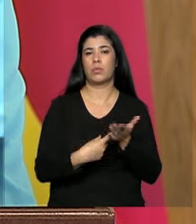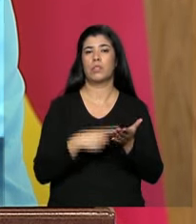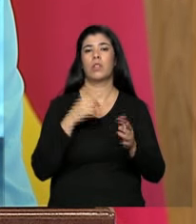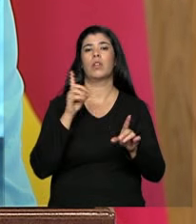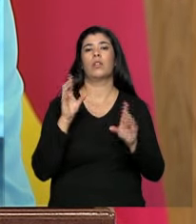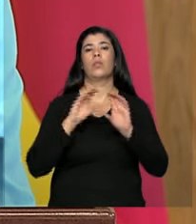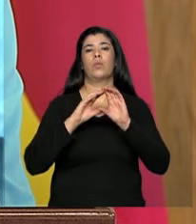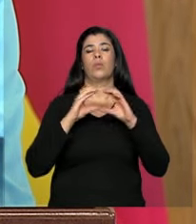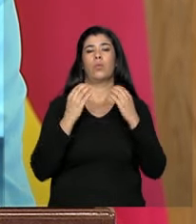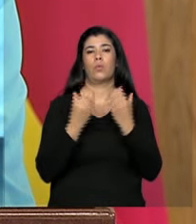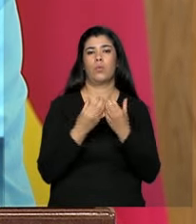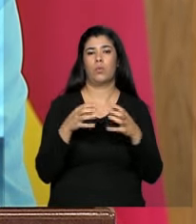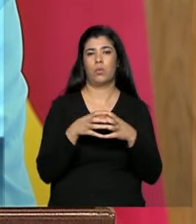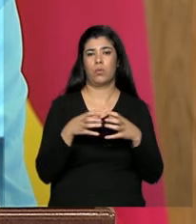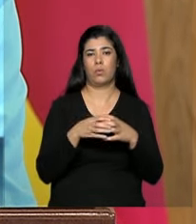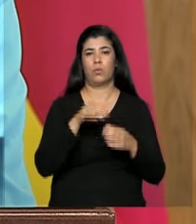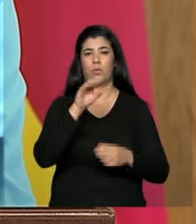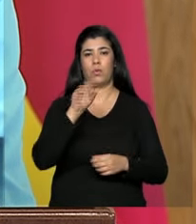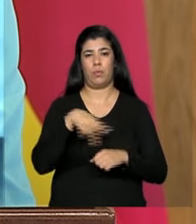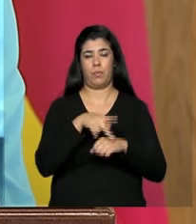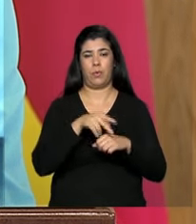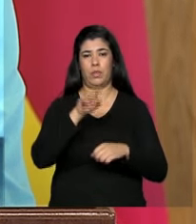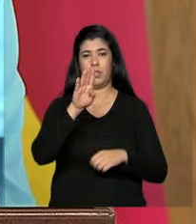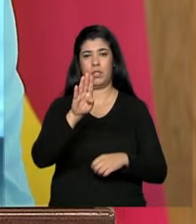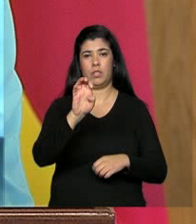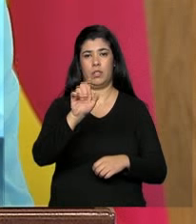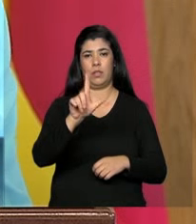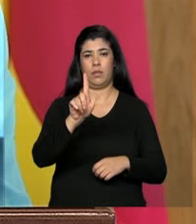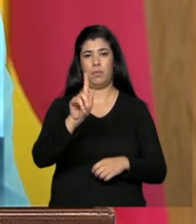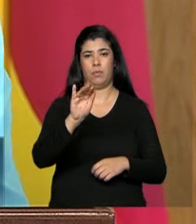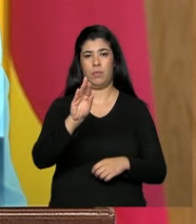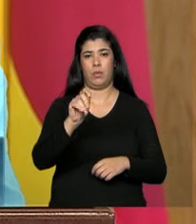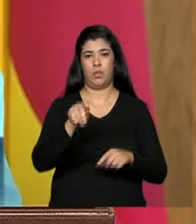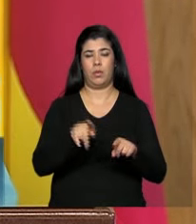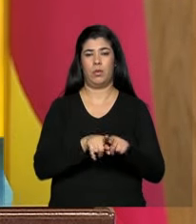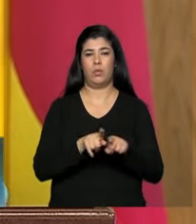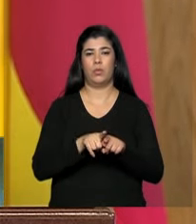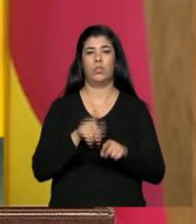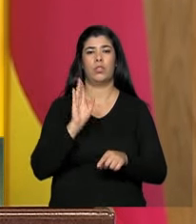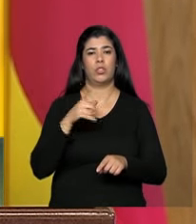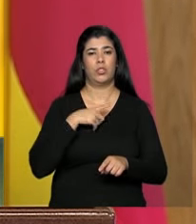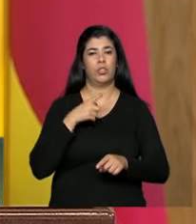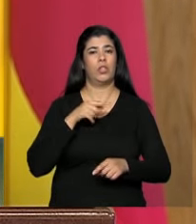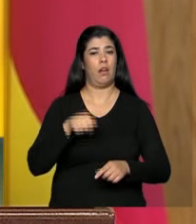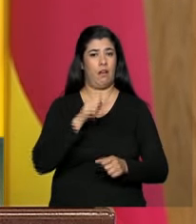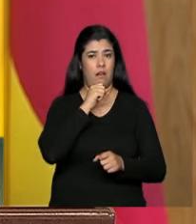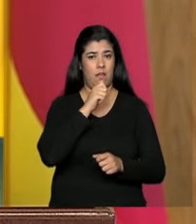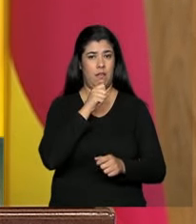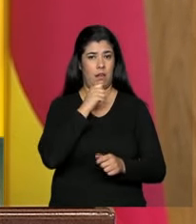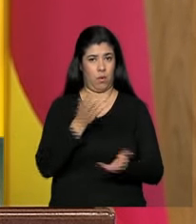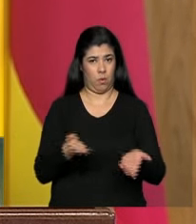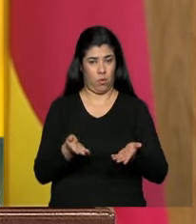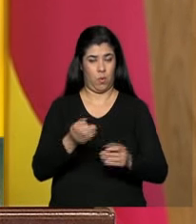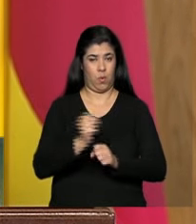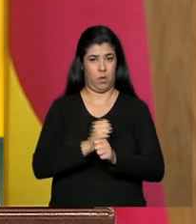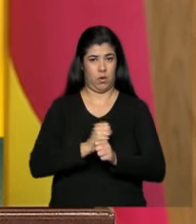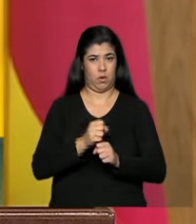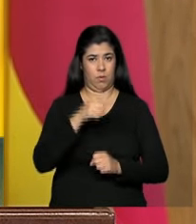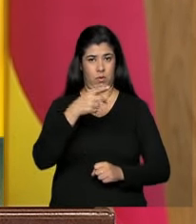com a comissária europeia prevê a troca de ofertas ainda neste ano de